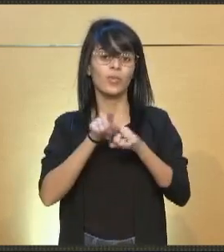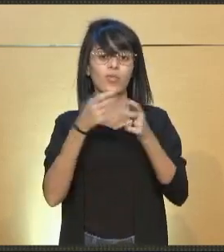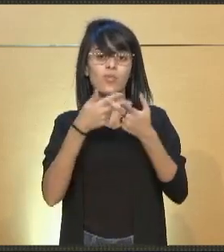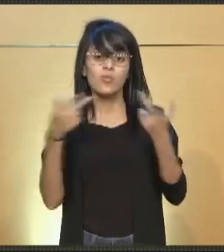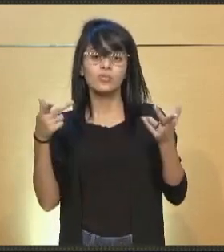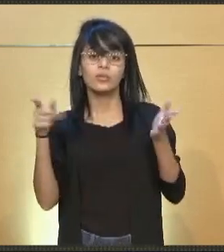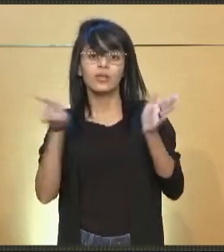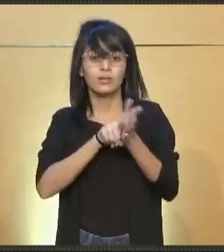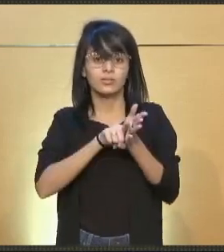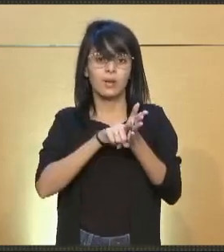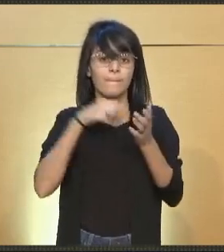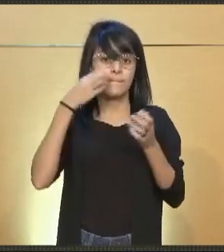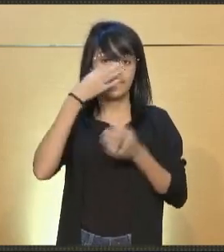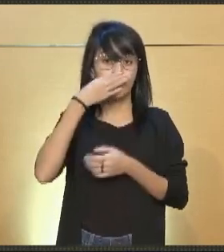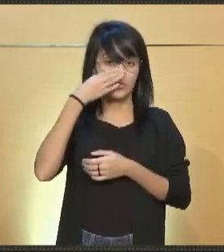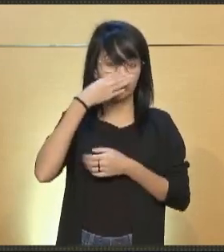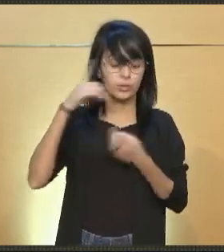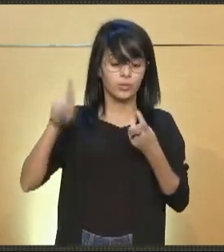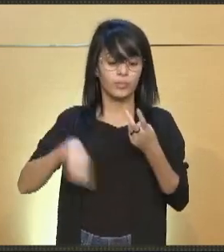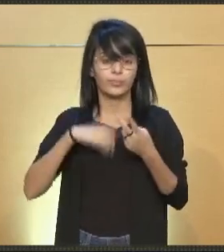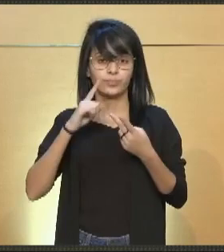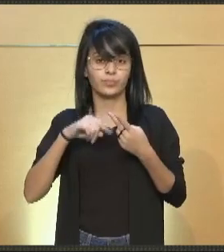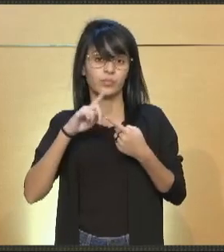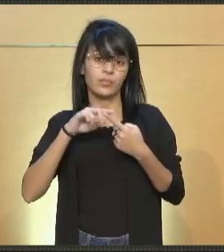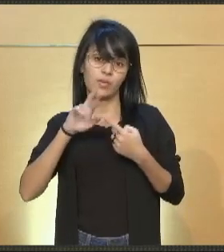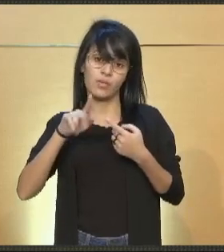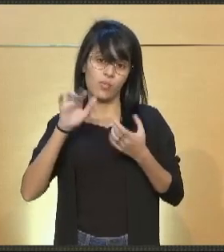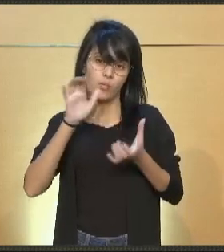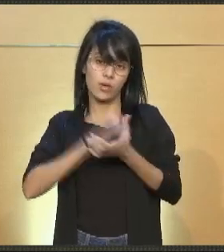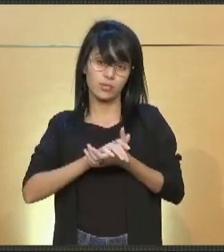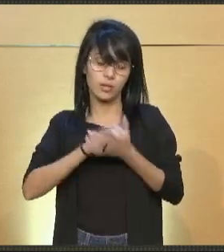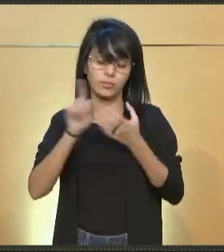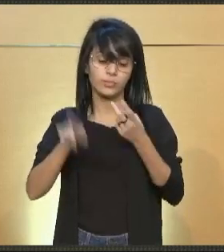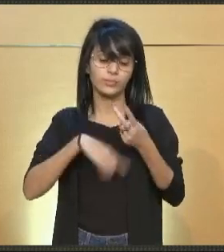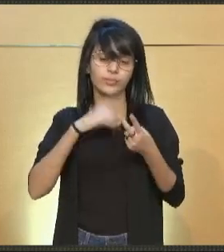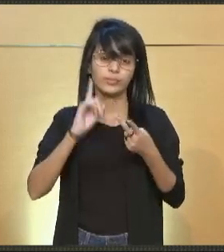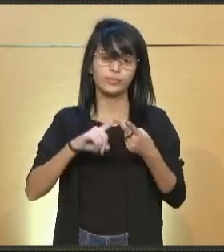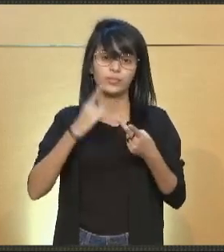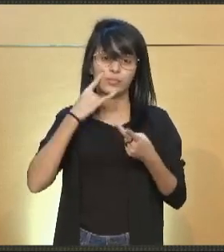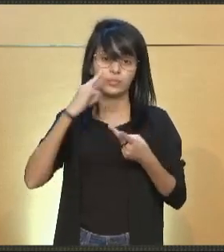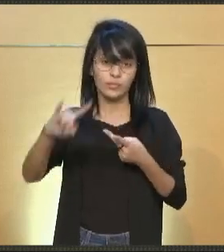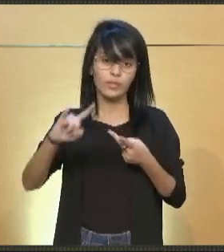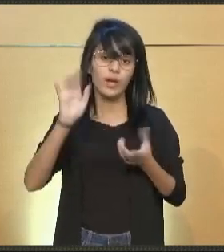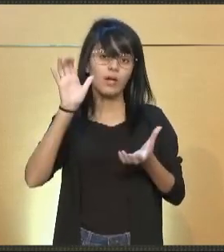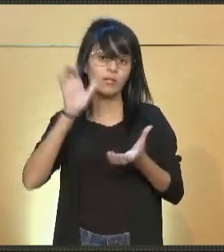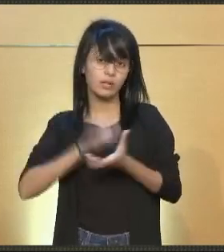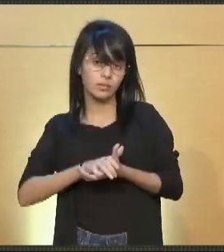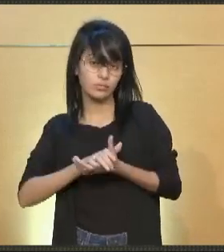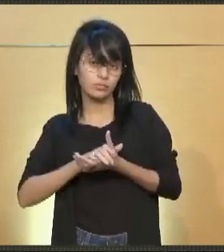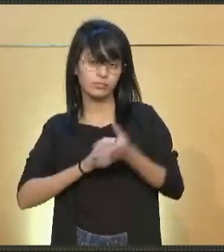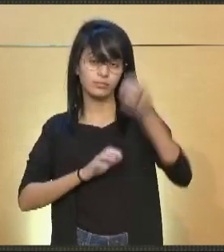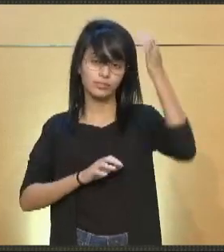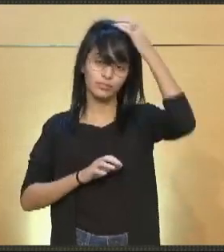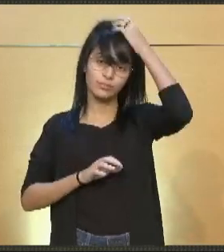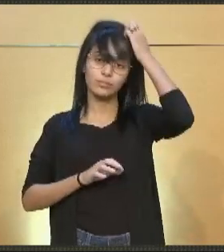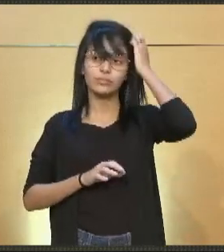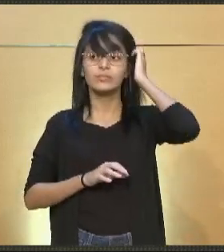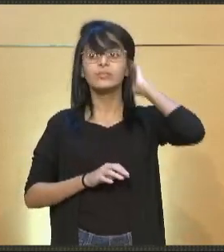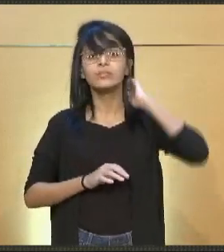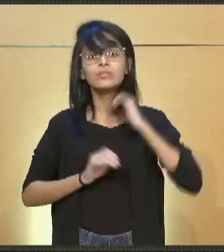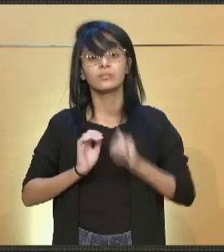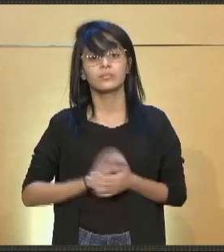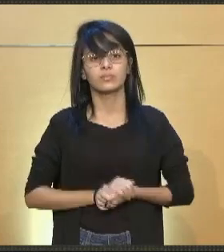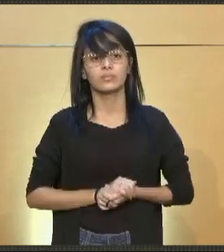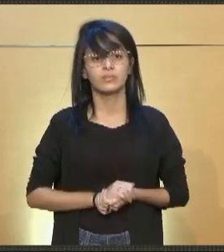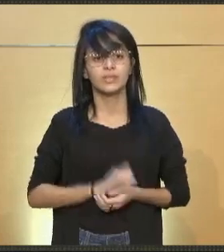a prostituição aos não casados e adultério aos casados. Então, a relação sexual fora